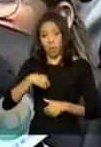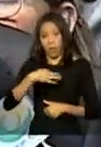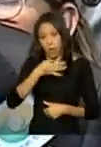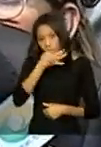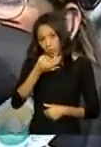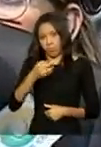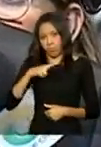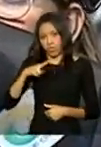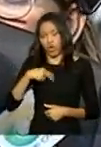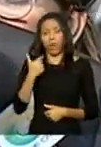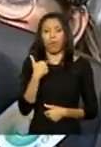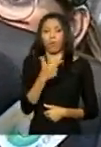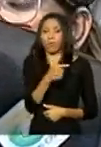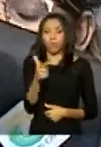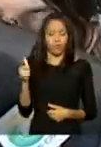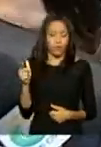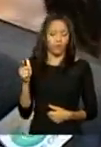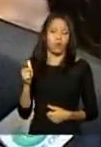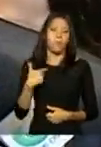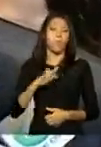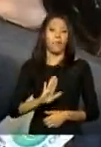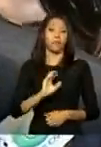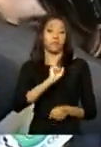os resultados da comissão de